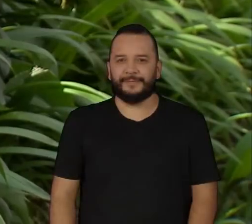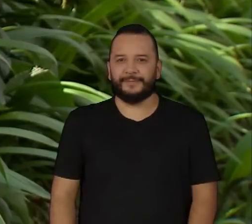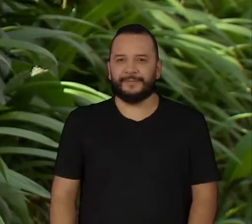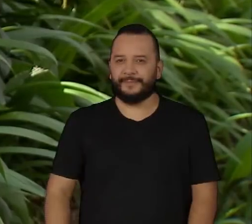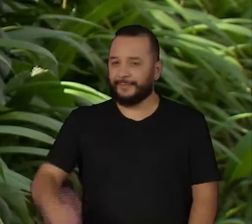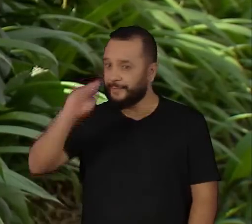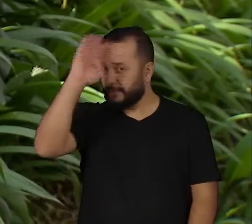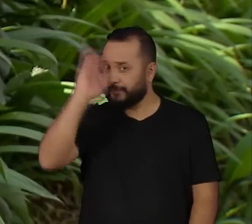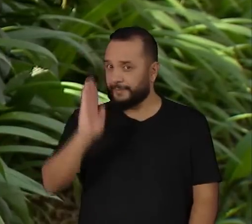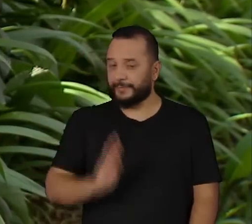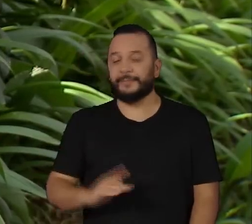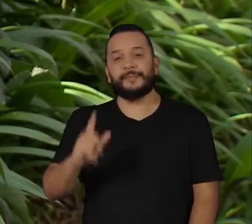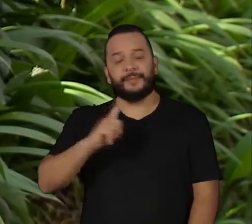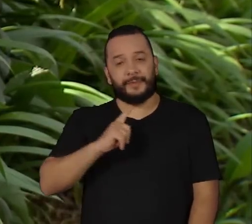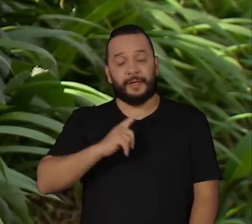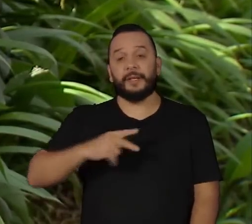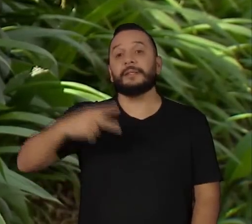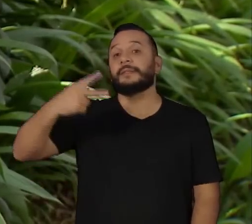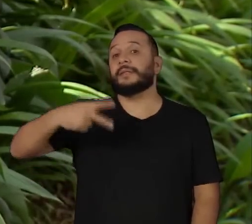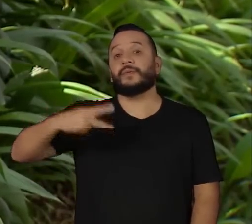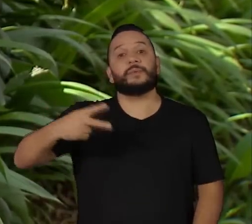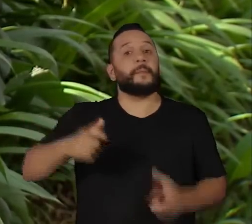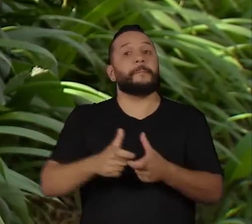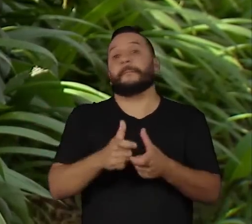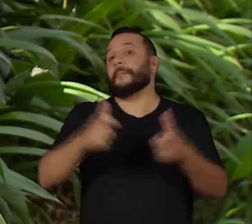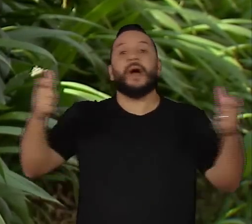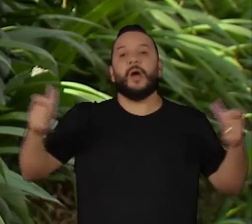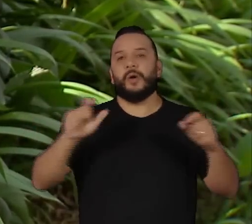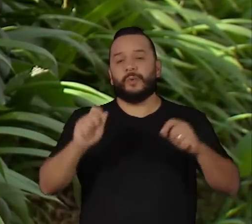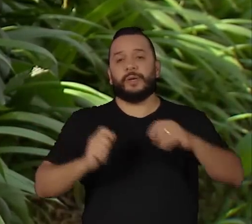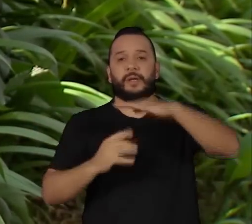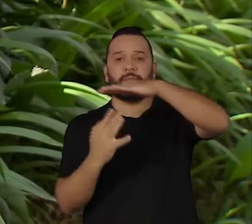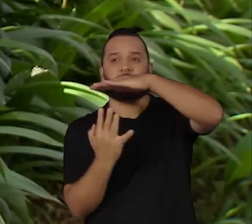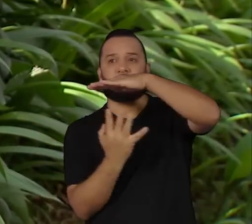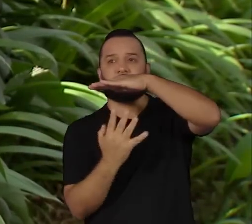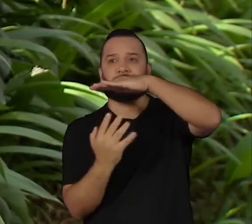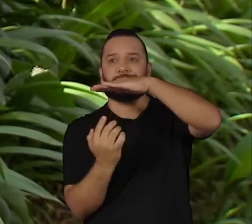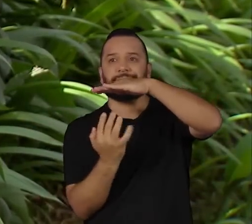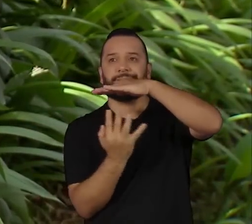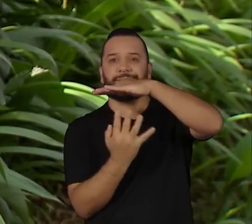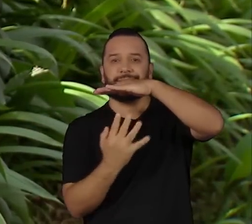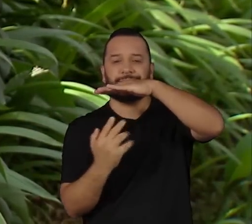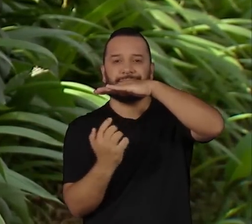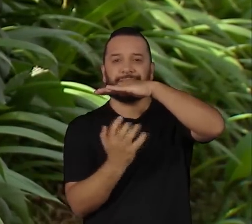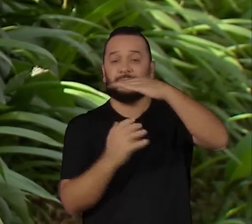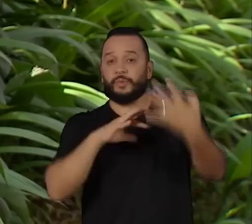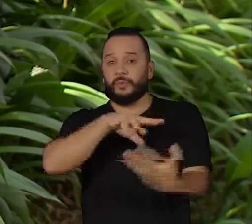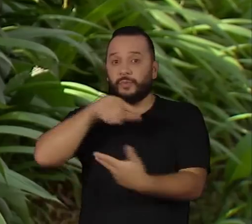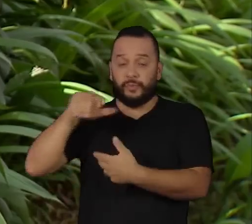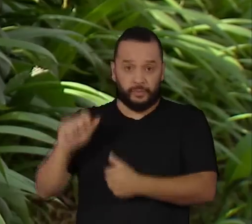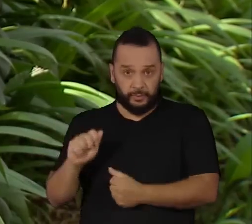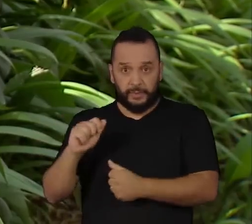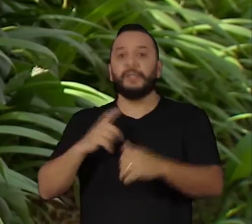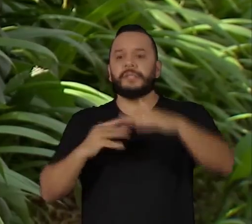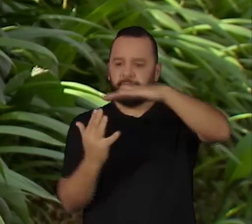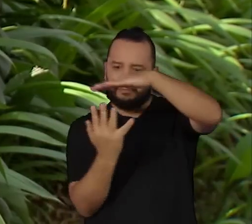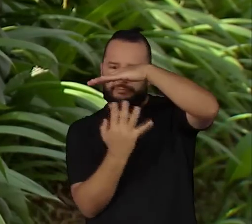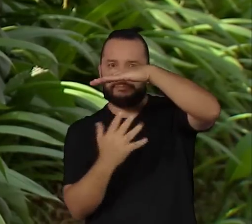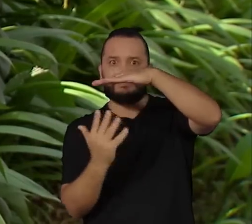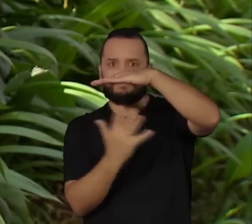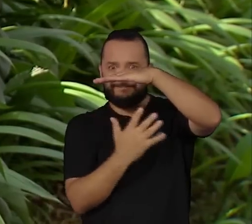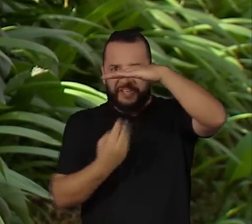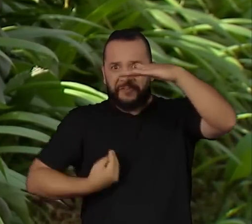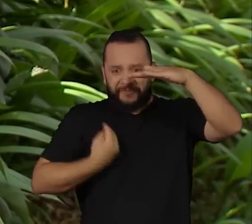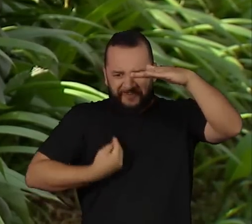O Brasil abriga a 2ª maior barreira de corais do planeta. Mas esse ecossistema, rico em biodiversidade